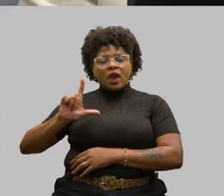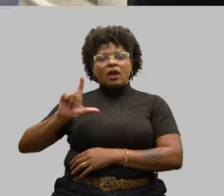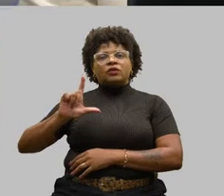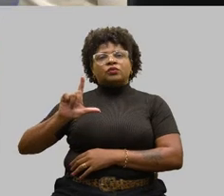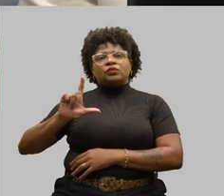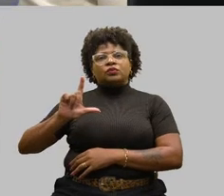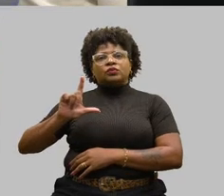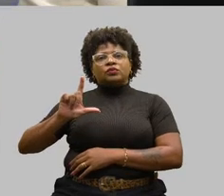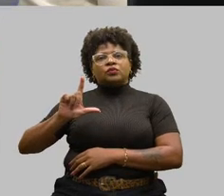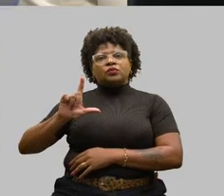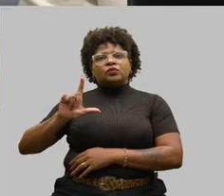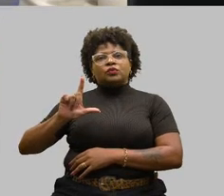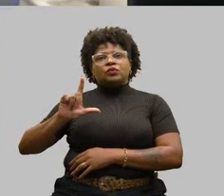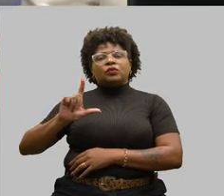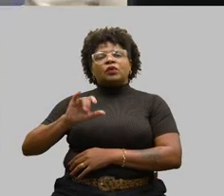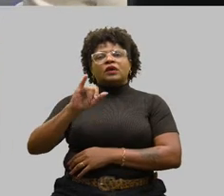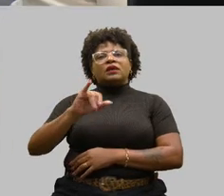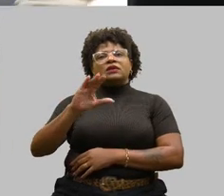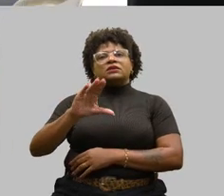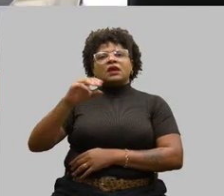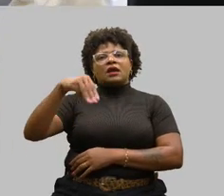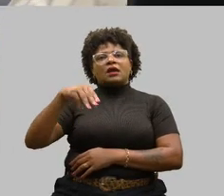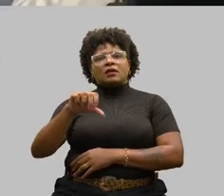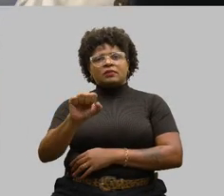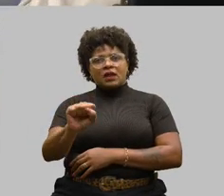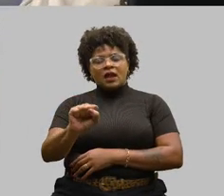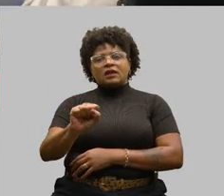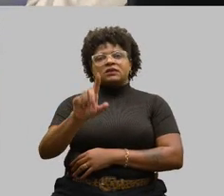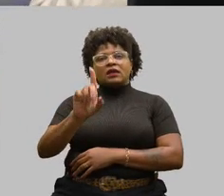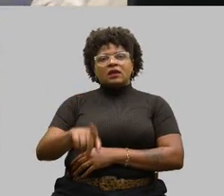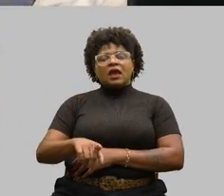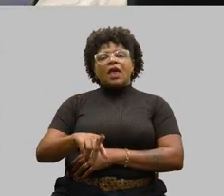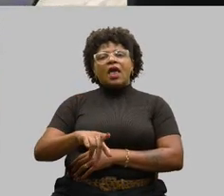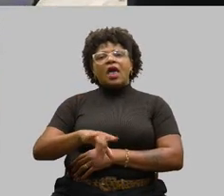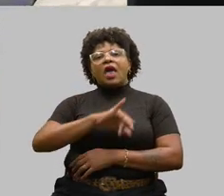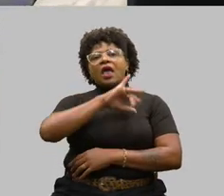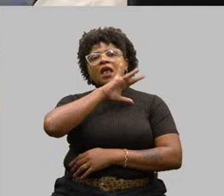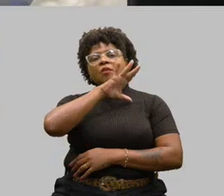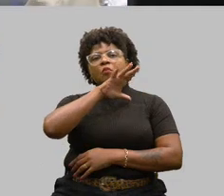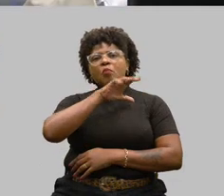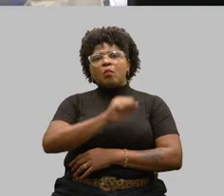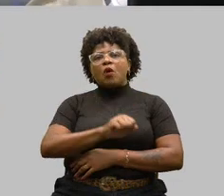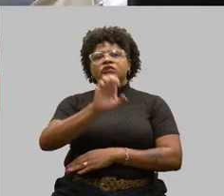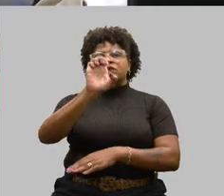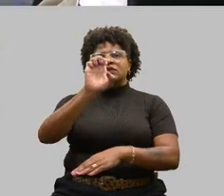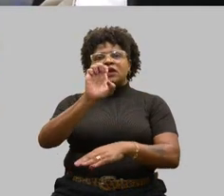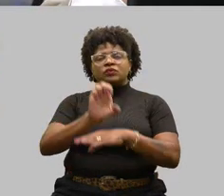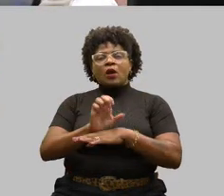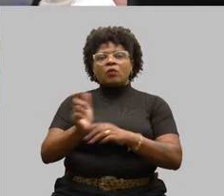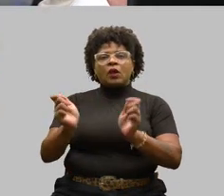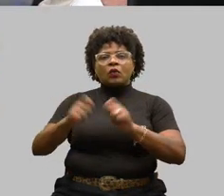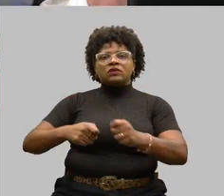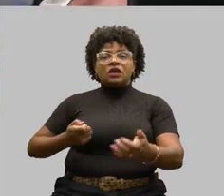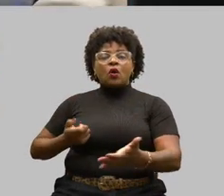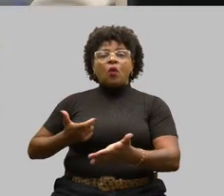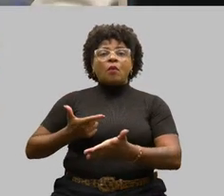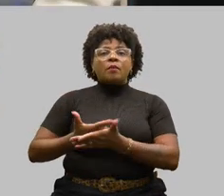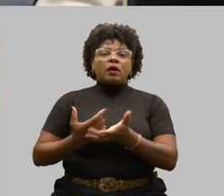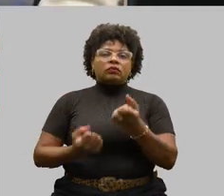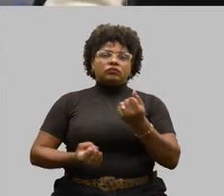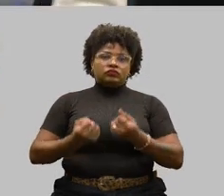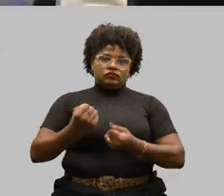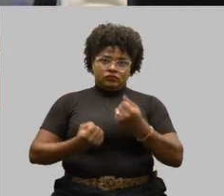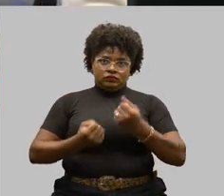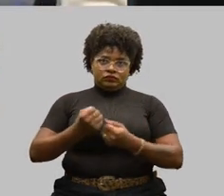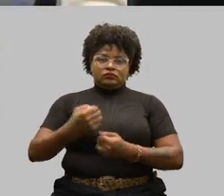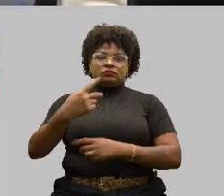do ICMS que é imposto estadual para aquisição de veículos para pessoas com deficiência